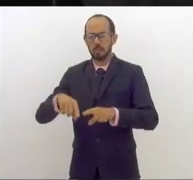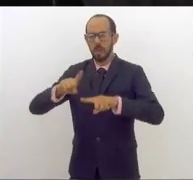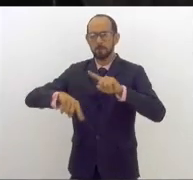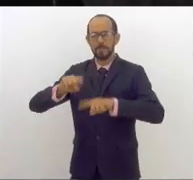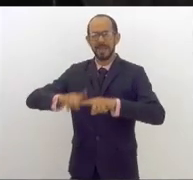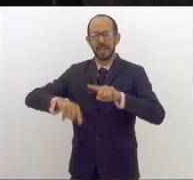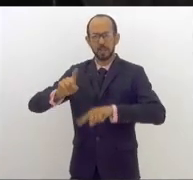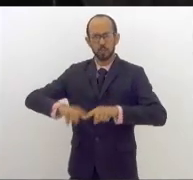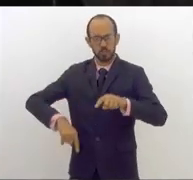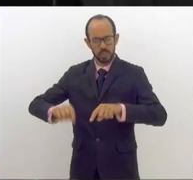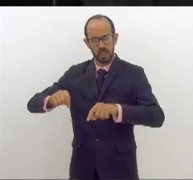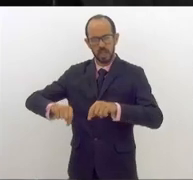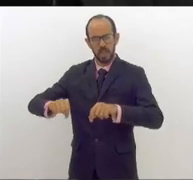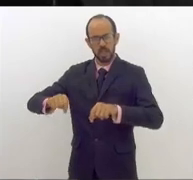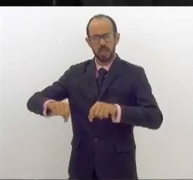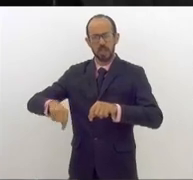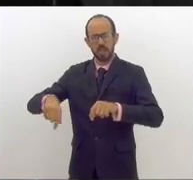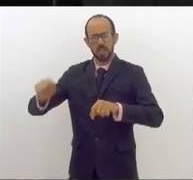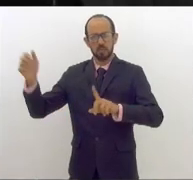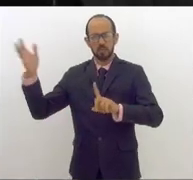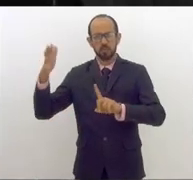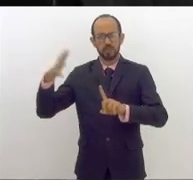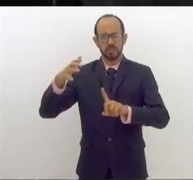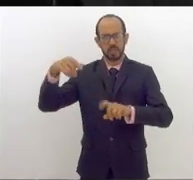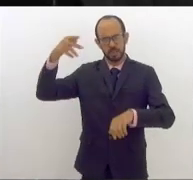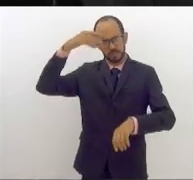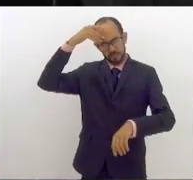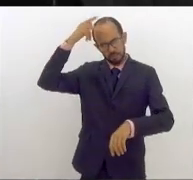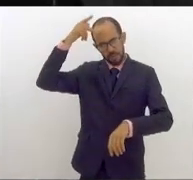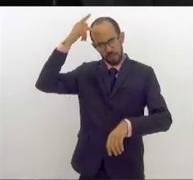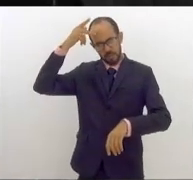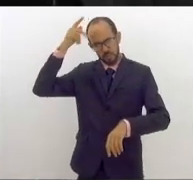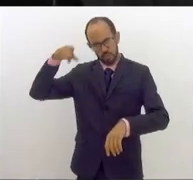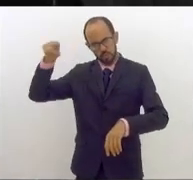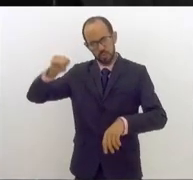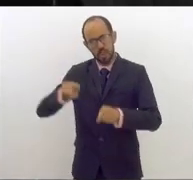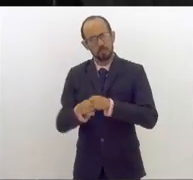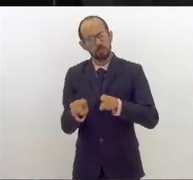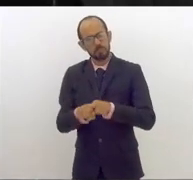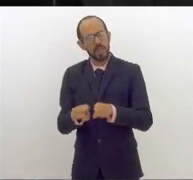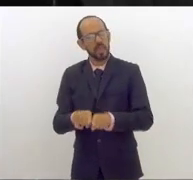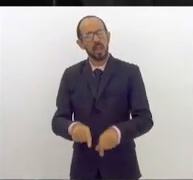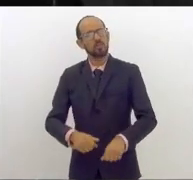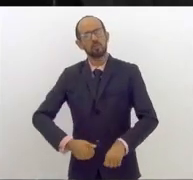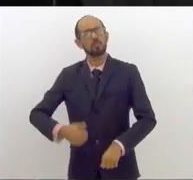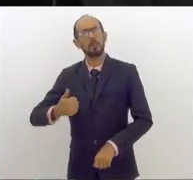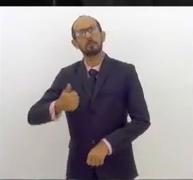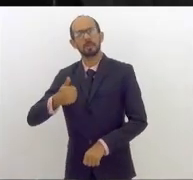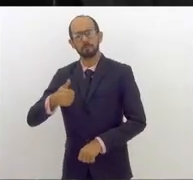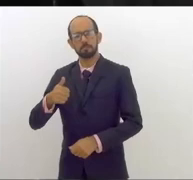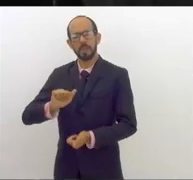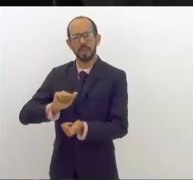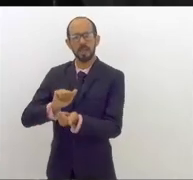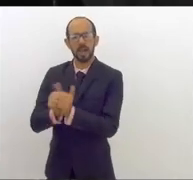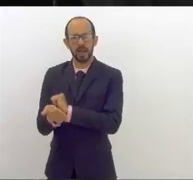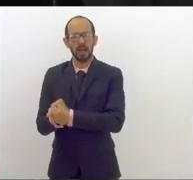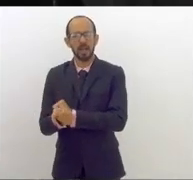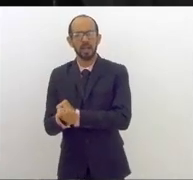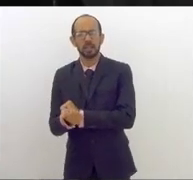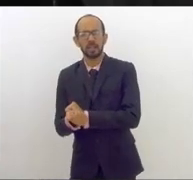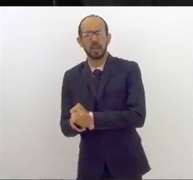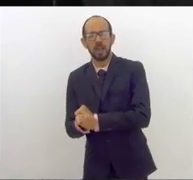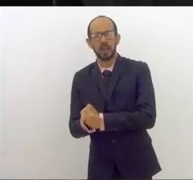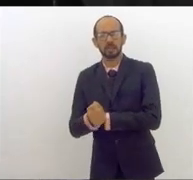na mão desses desses desses patrocinadores Além disso Isabel foi também a pioneira entre as atletas de vôlei feminino no Brasil atuar